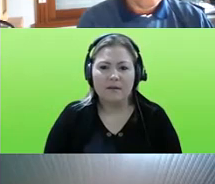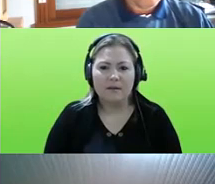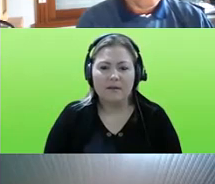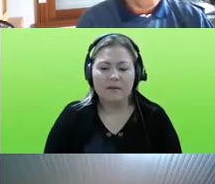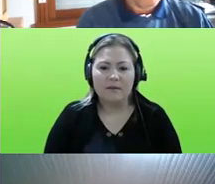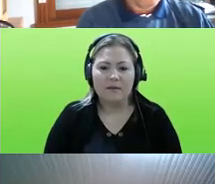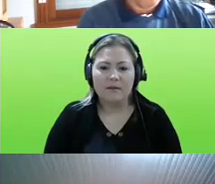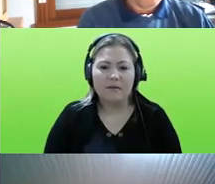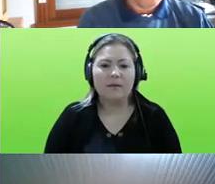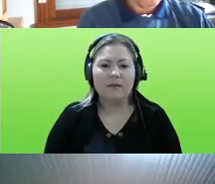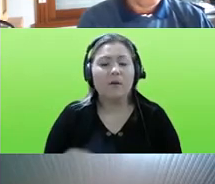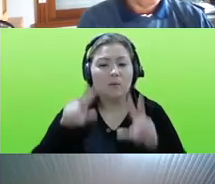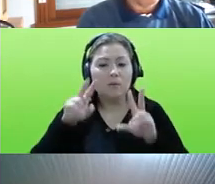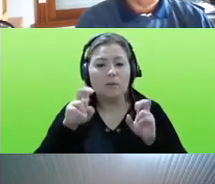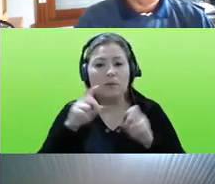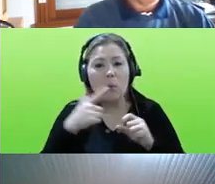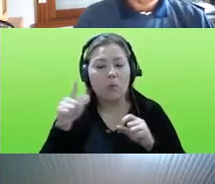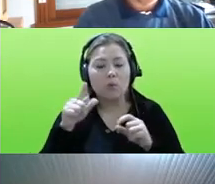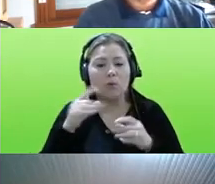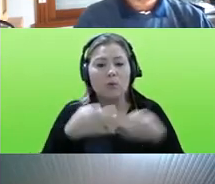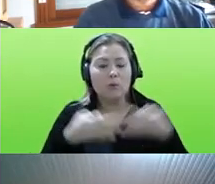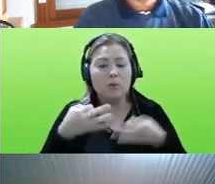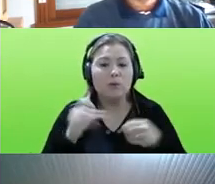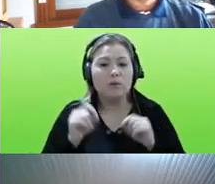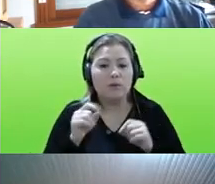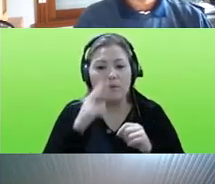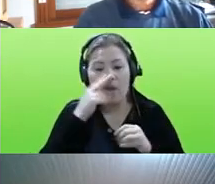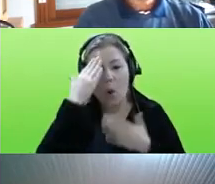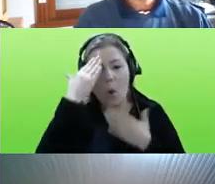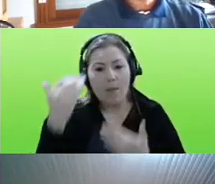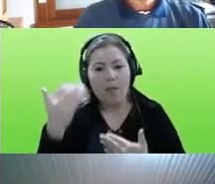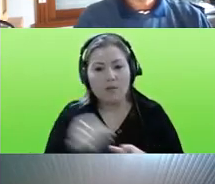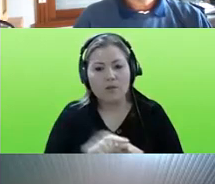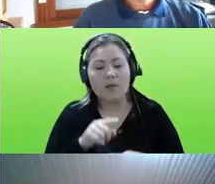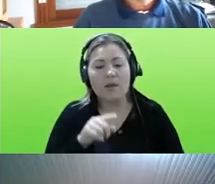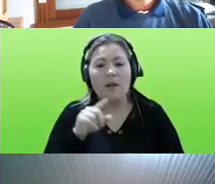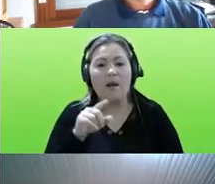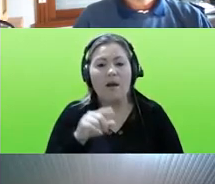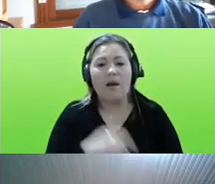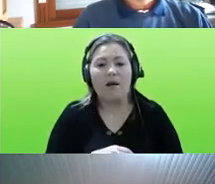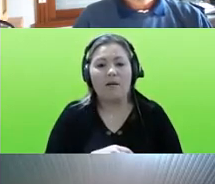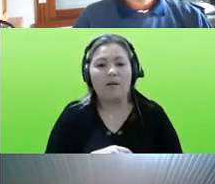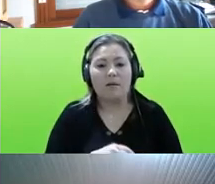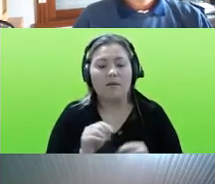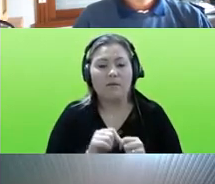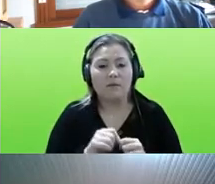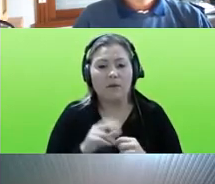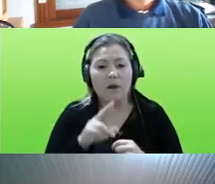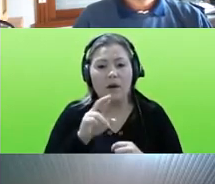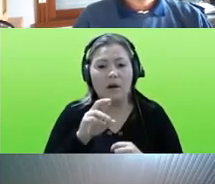O termo O Outro da Justiça foi uma homenagem que o Axel Honneth fez ao seu